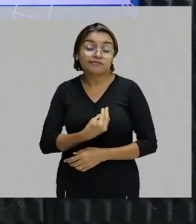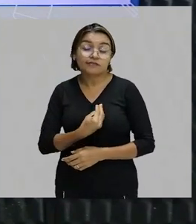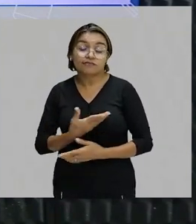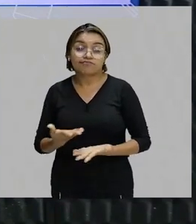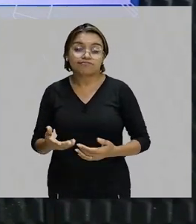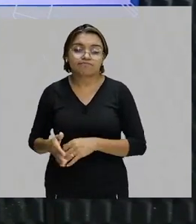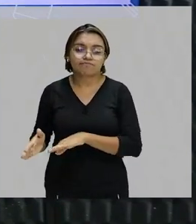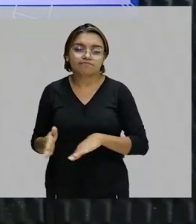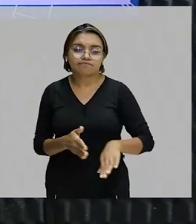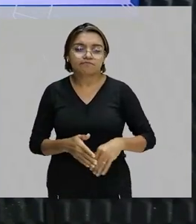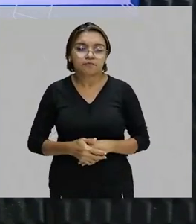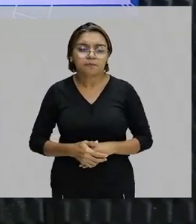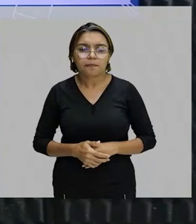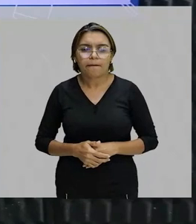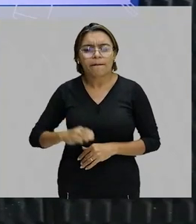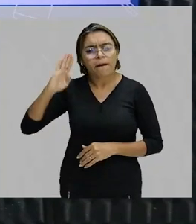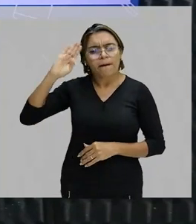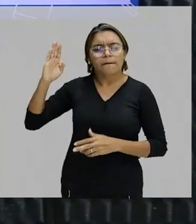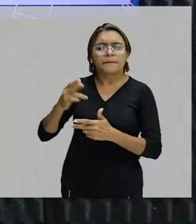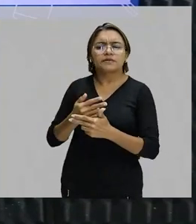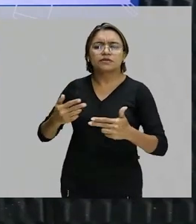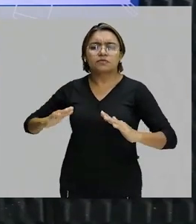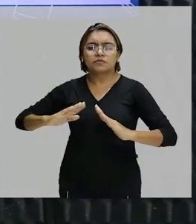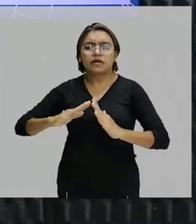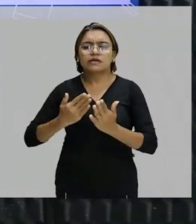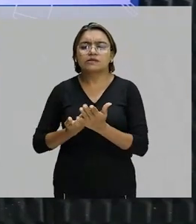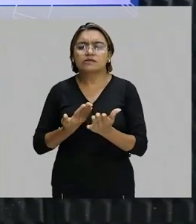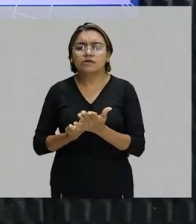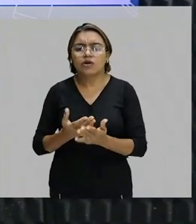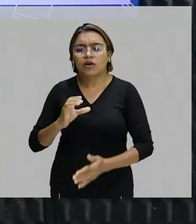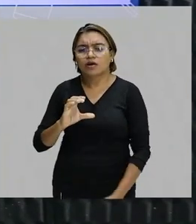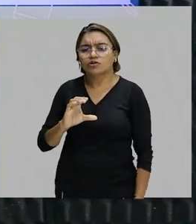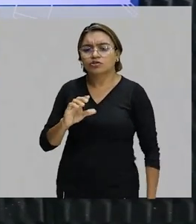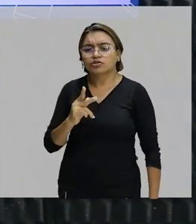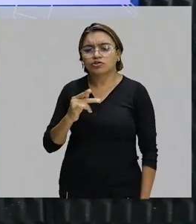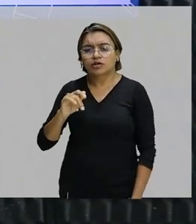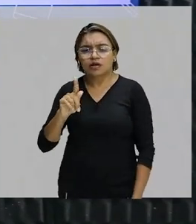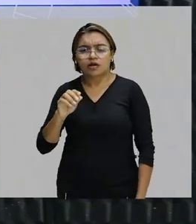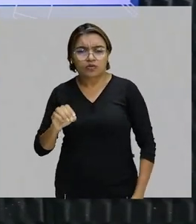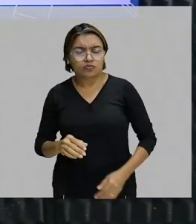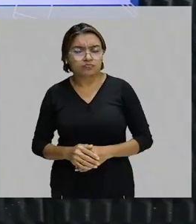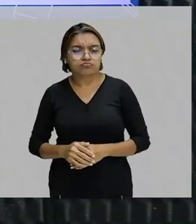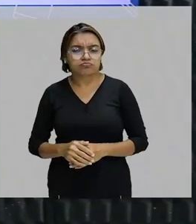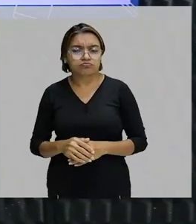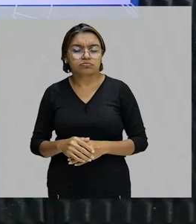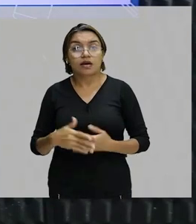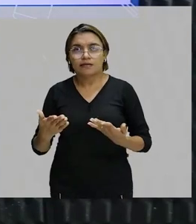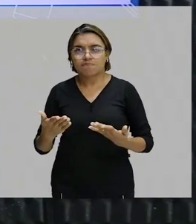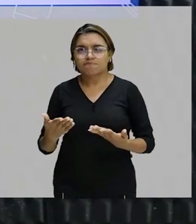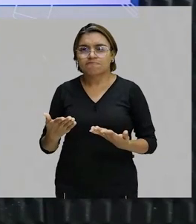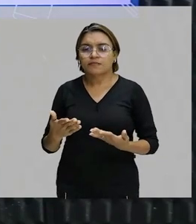adiante princípios da escola de Chicago Vamos ver aí o que que eles defendem o que que eles colocam ali como princípio como